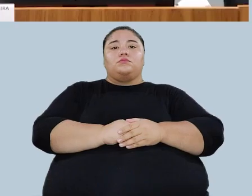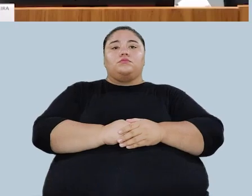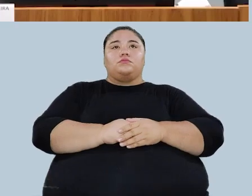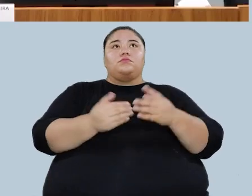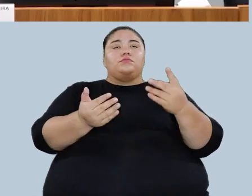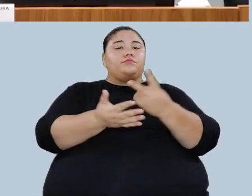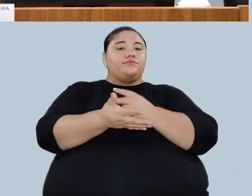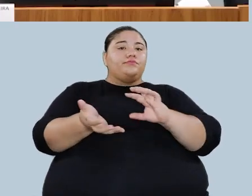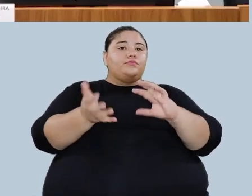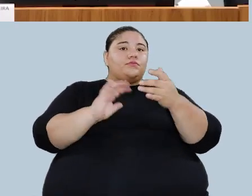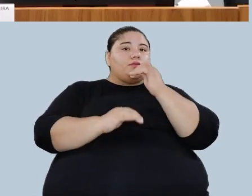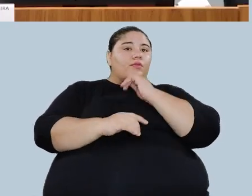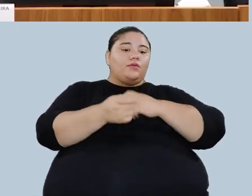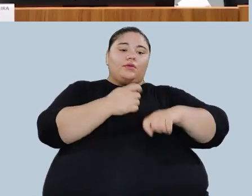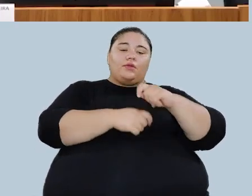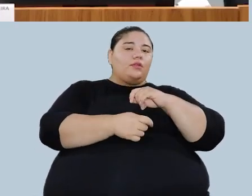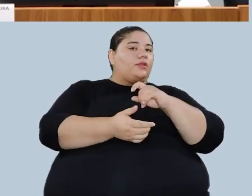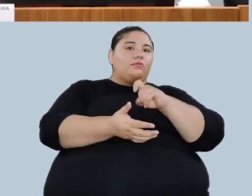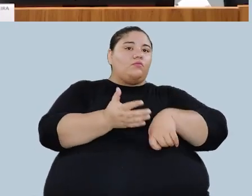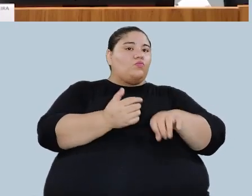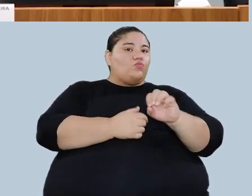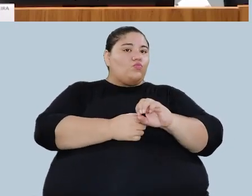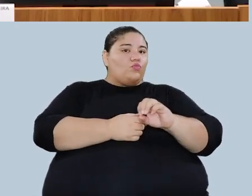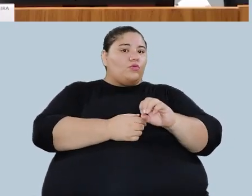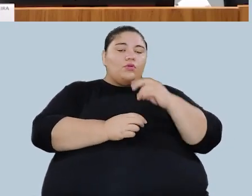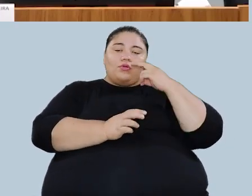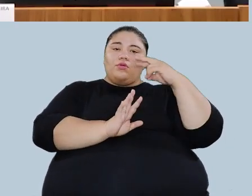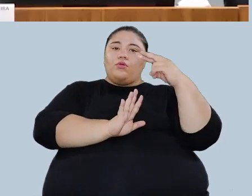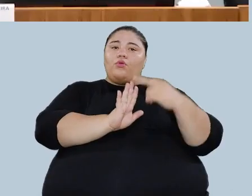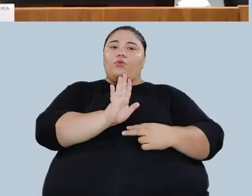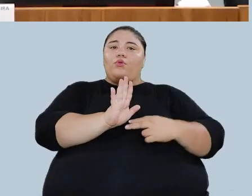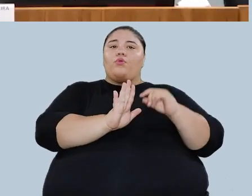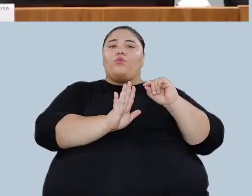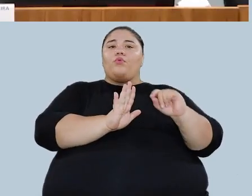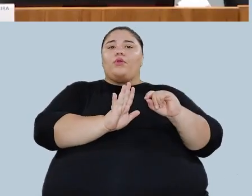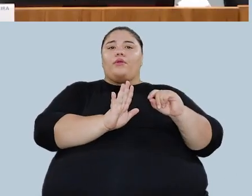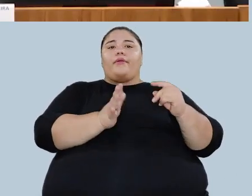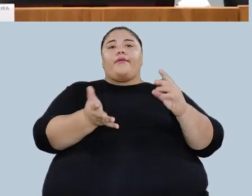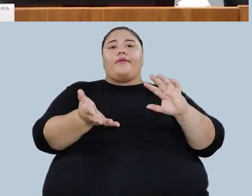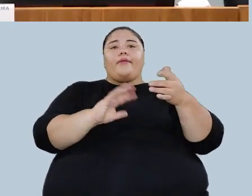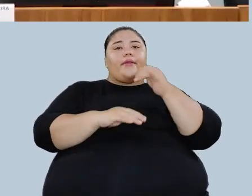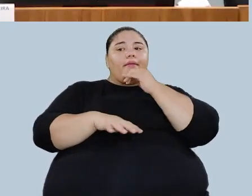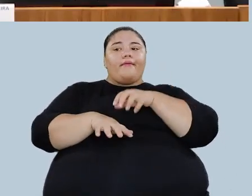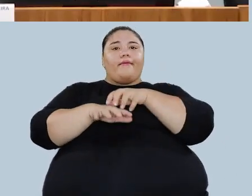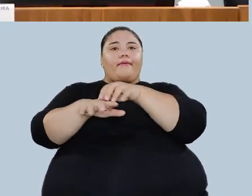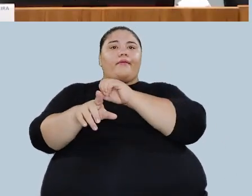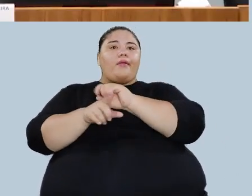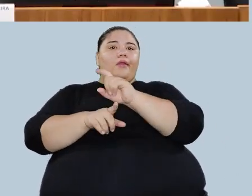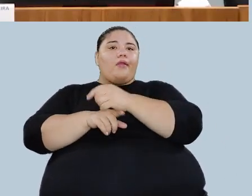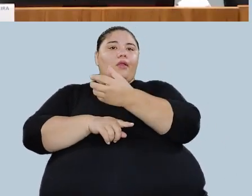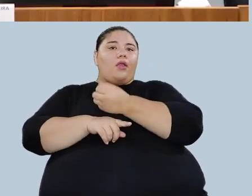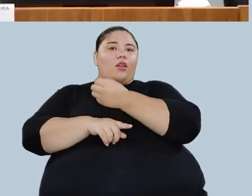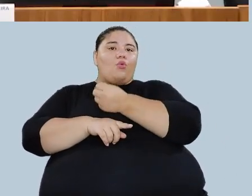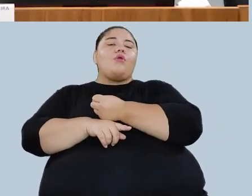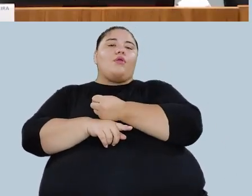levaram certas operações, por exemplo, à não tributação. Basta ver a questão de... Você veja a situação de locação de veículos, né? Você